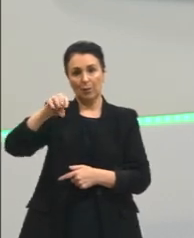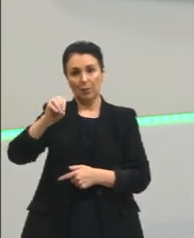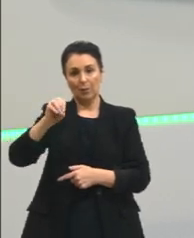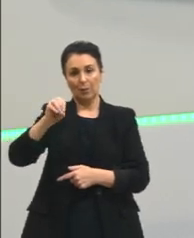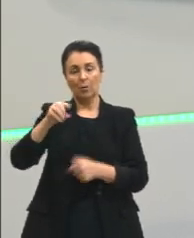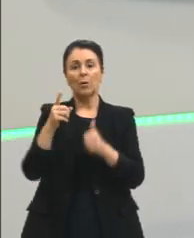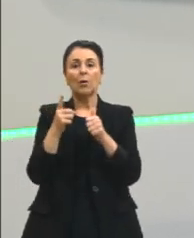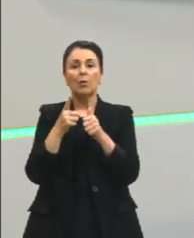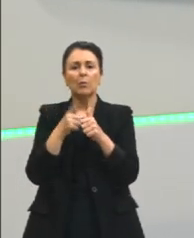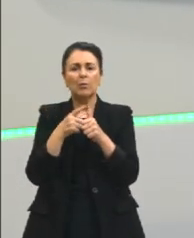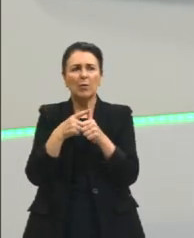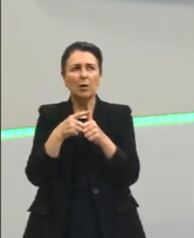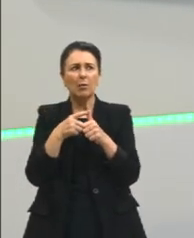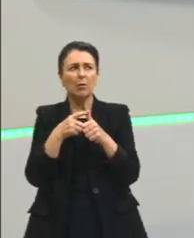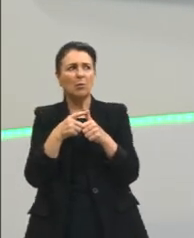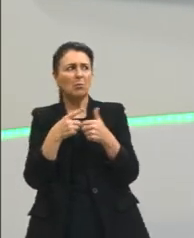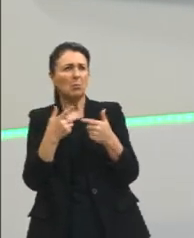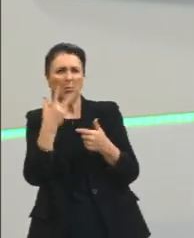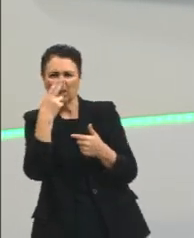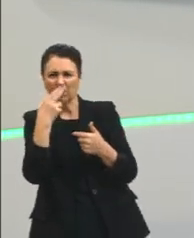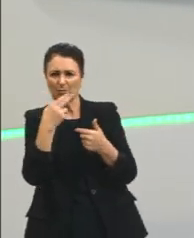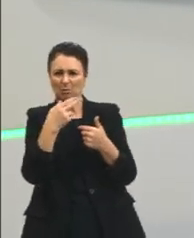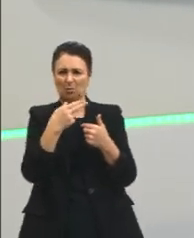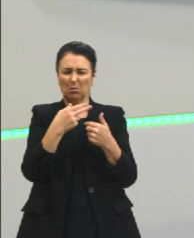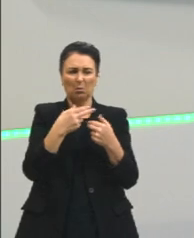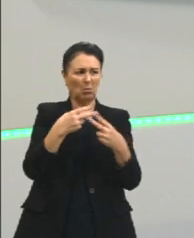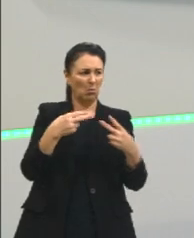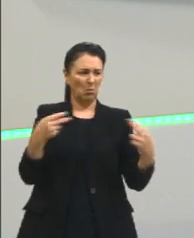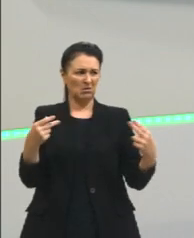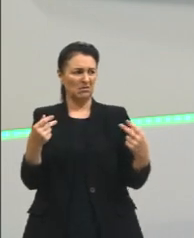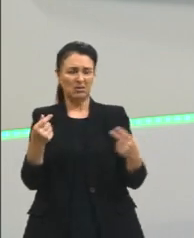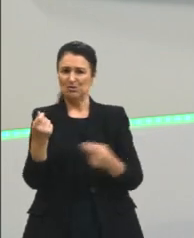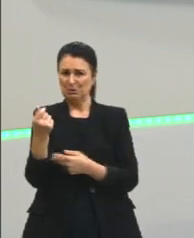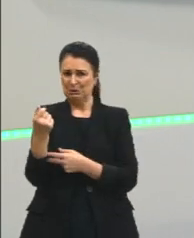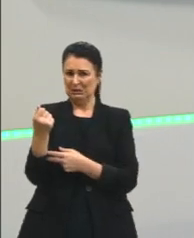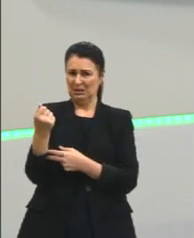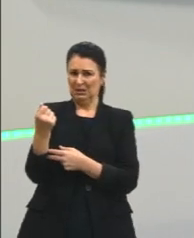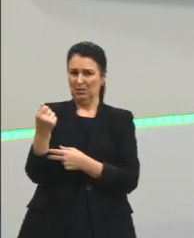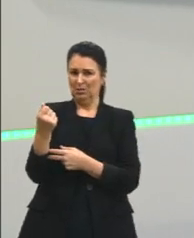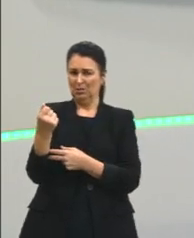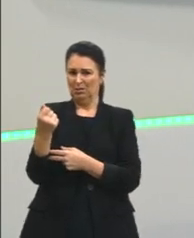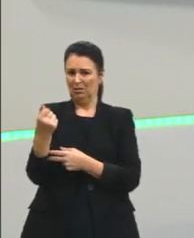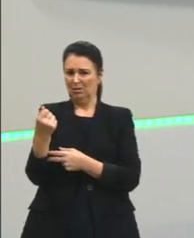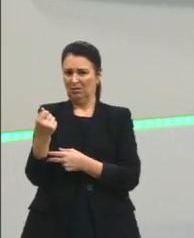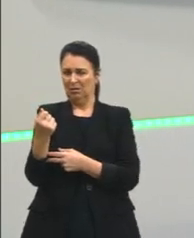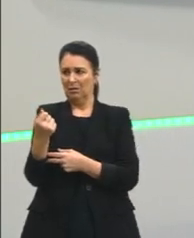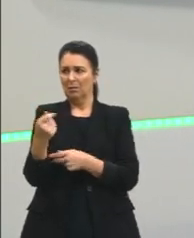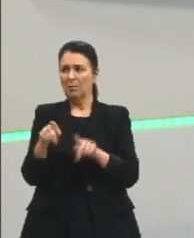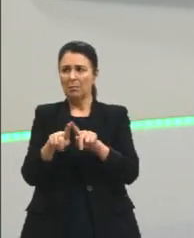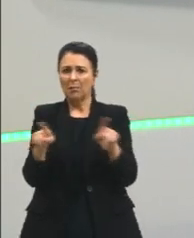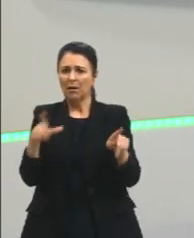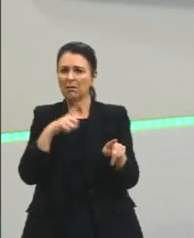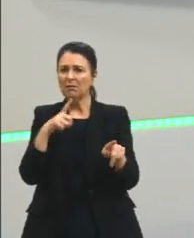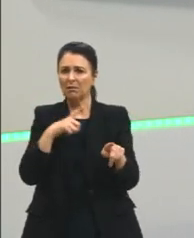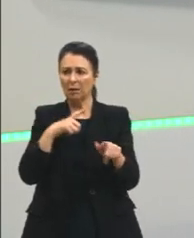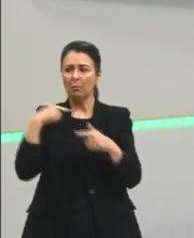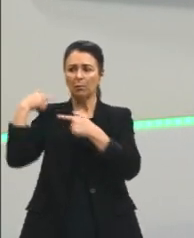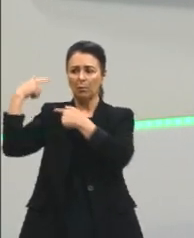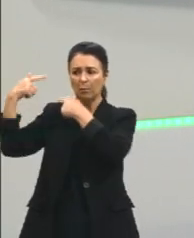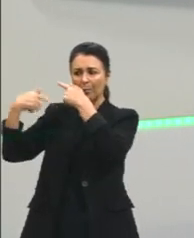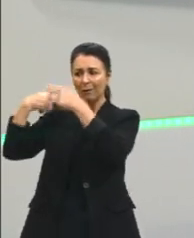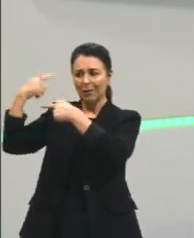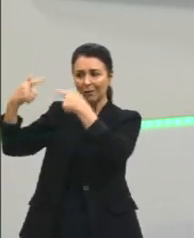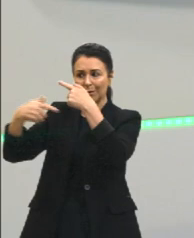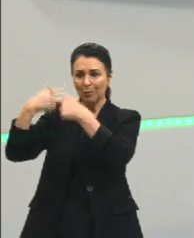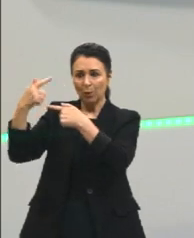associa patrimônio a uma coisa financeira né dinheiro mas a gente também tem que pensar que existiu aquilo que a gente chama